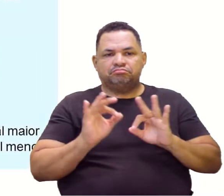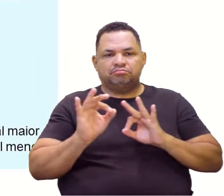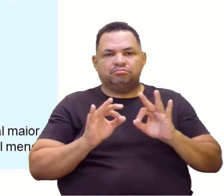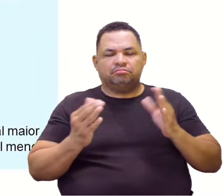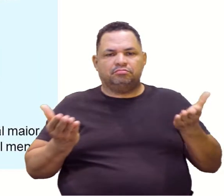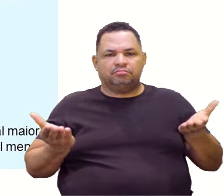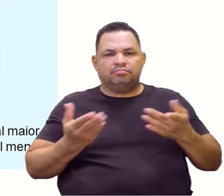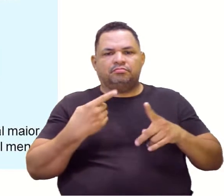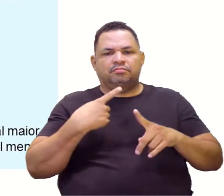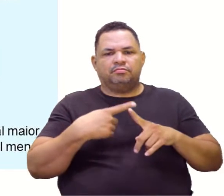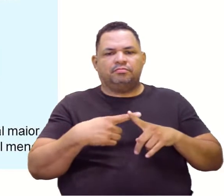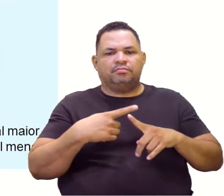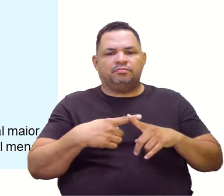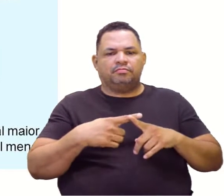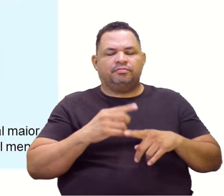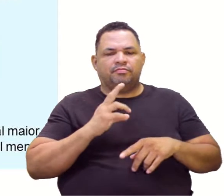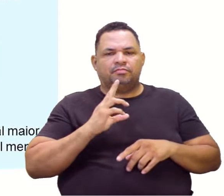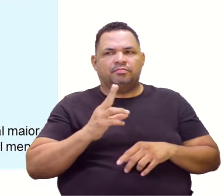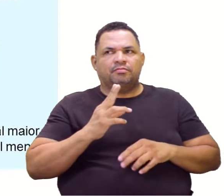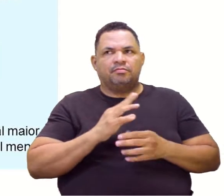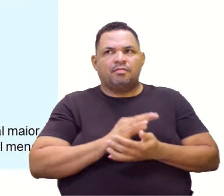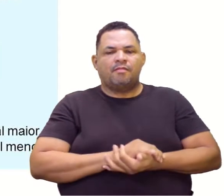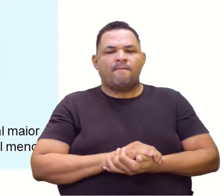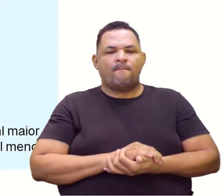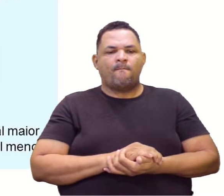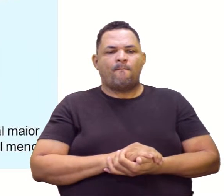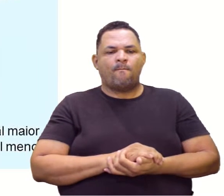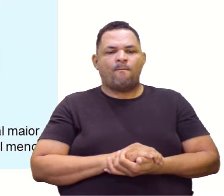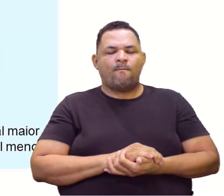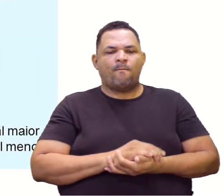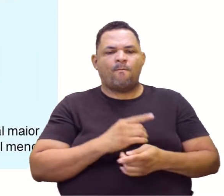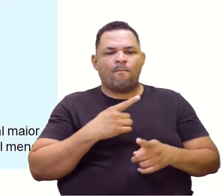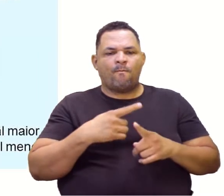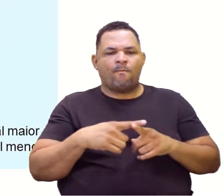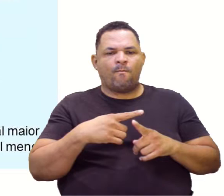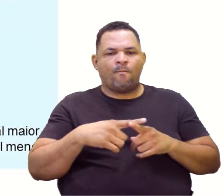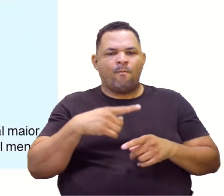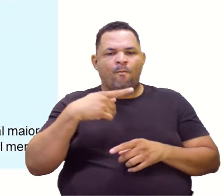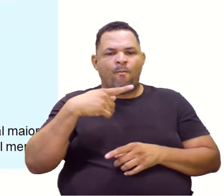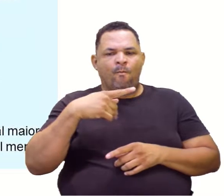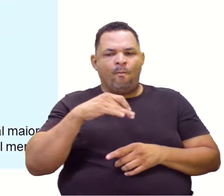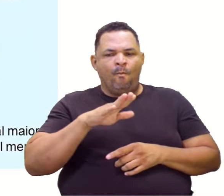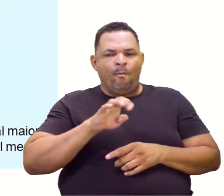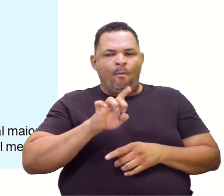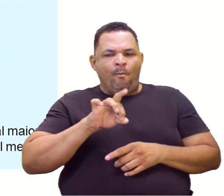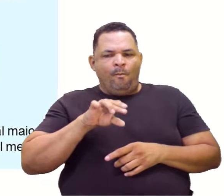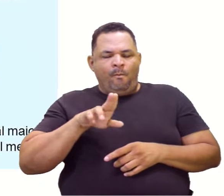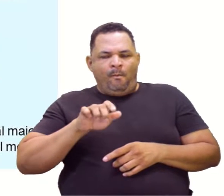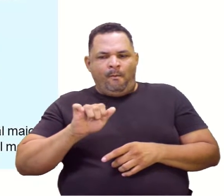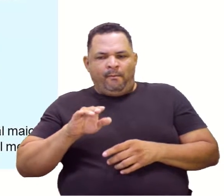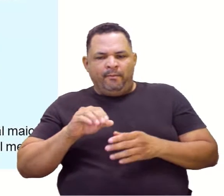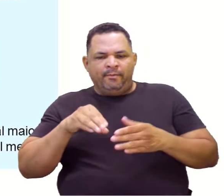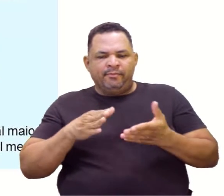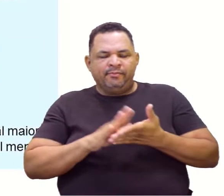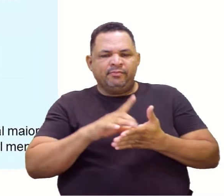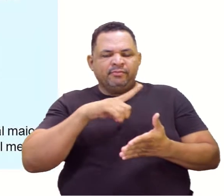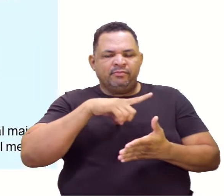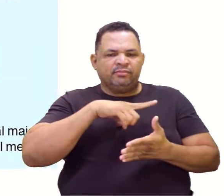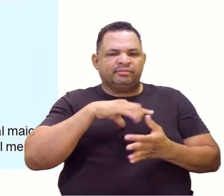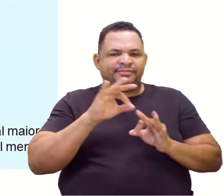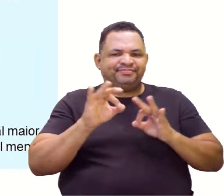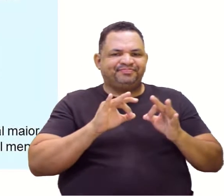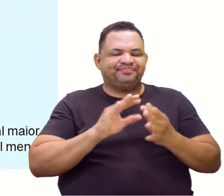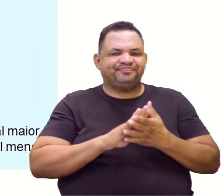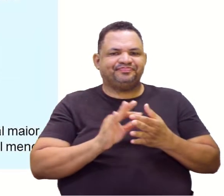aqui, porque ele é o mesmo retângulo, né? Porque o paralelogramo, ó, ele é assim, ó, né? Então, o que a gente tira